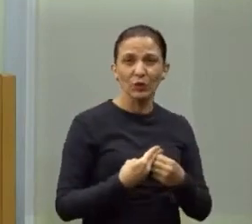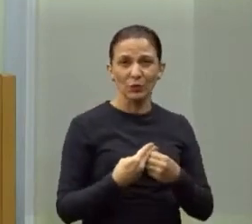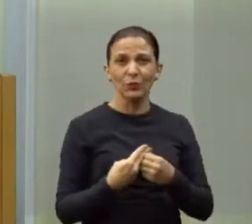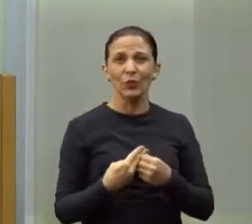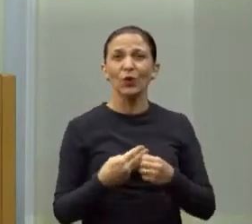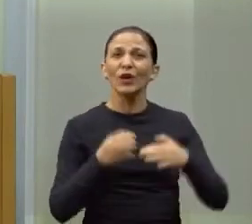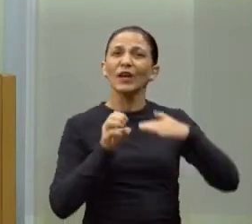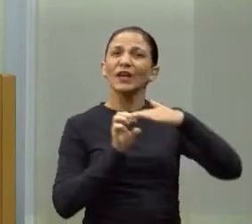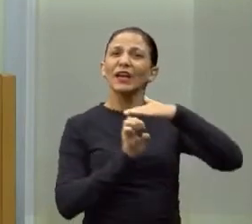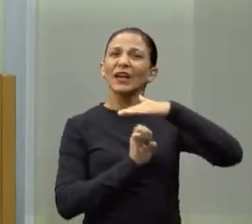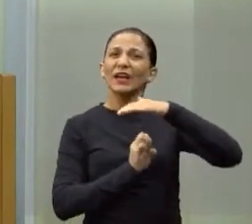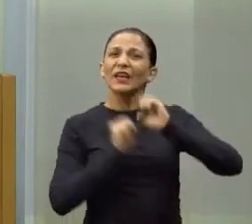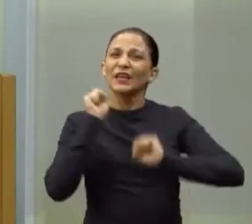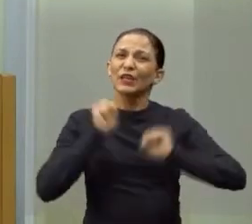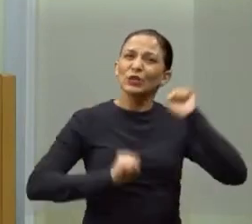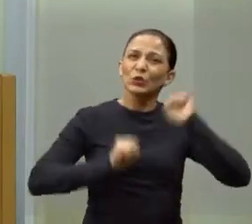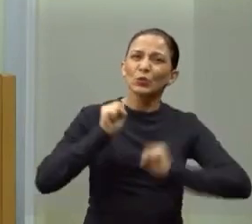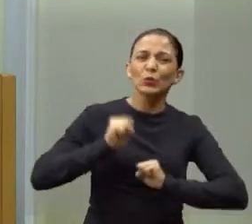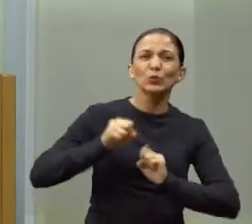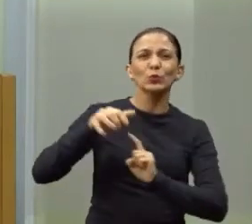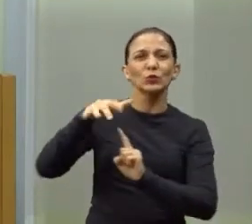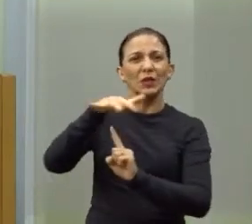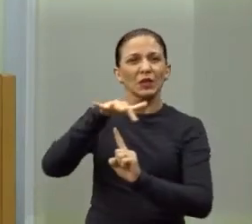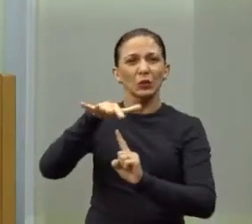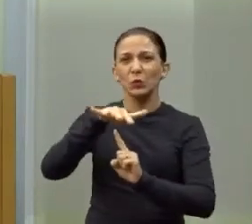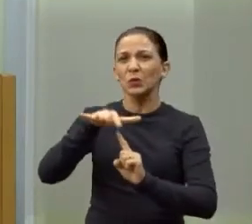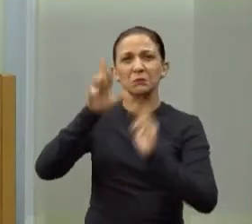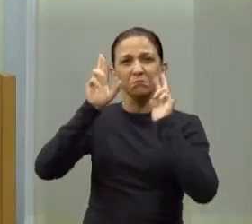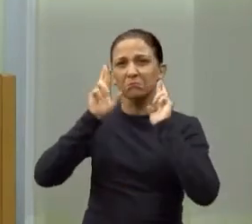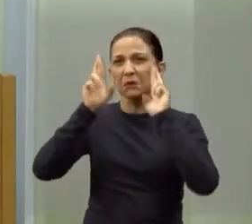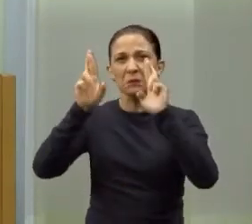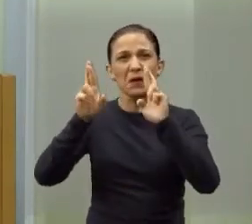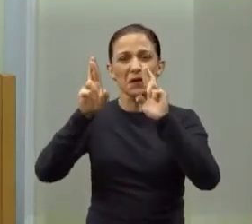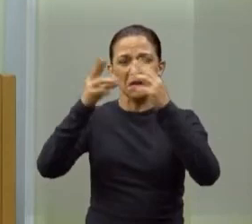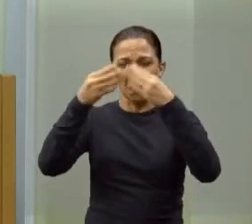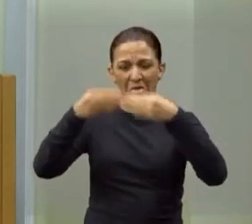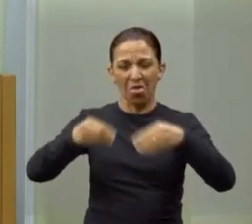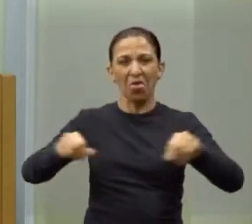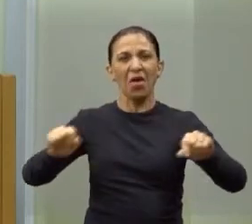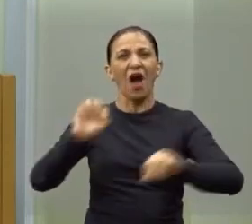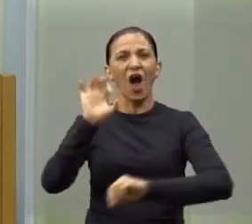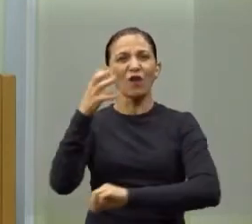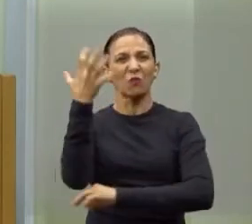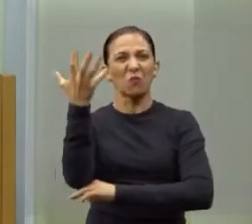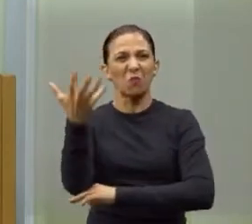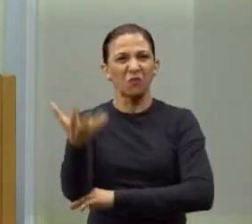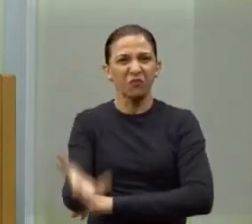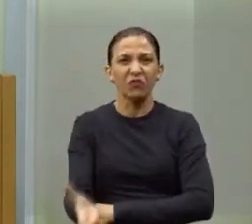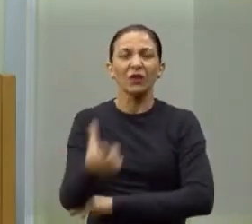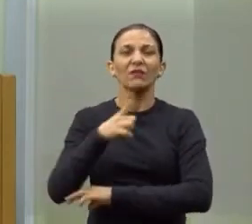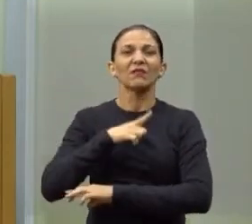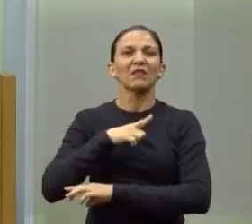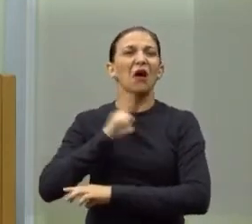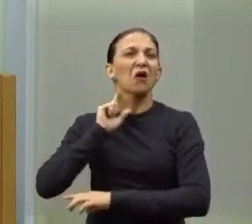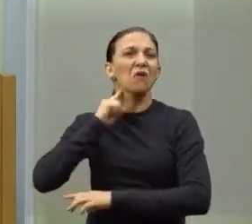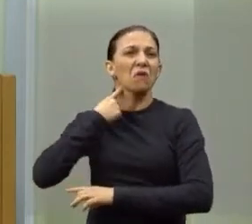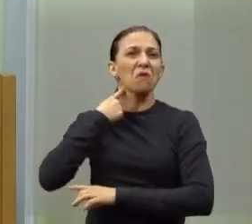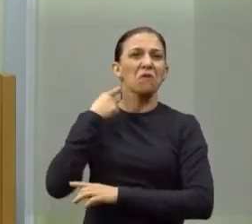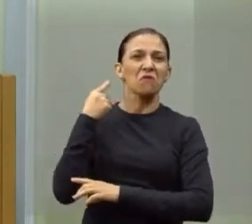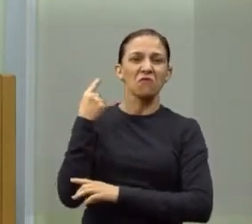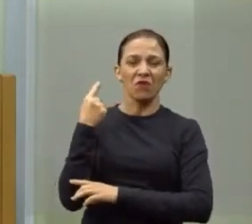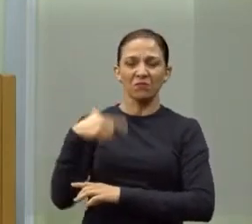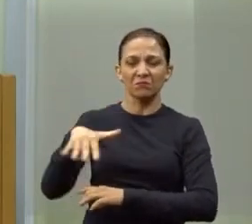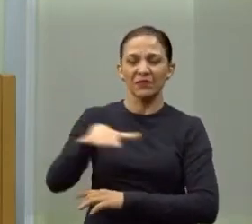à indústria que provoca o desmatamento de nossas florestas, ou que sejam altamente poluidoras, bem